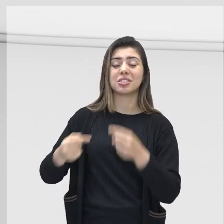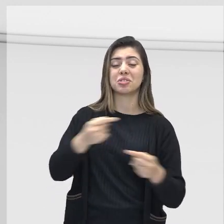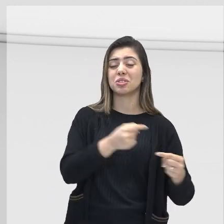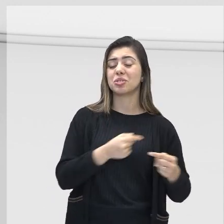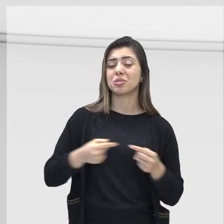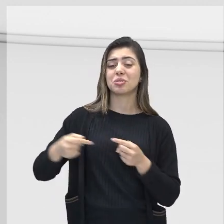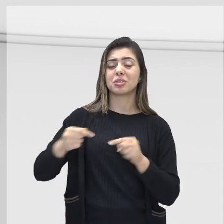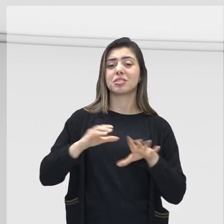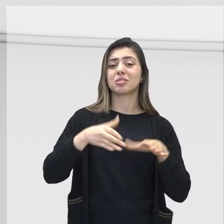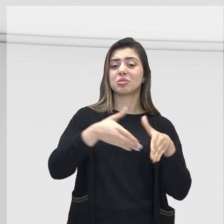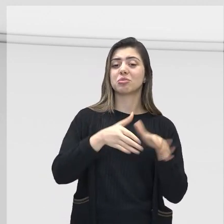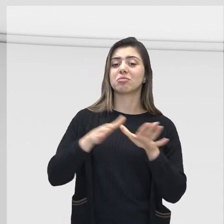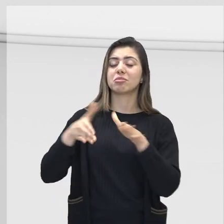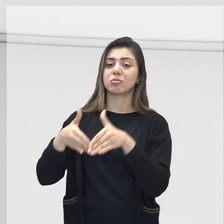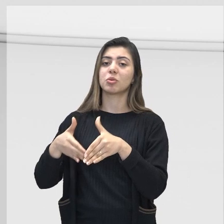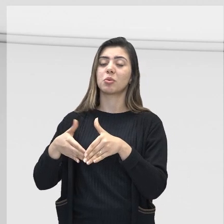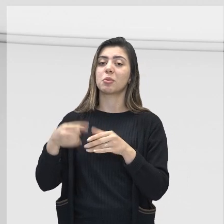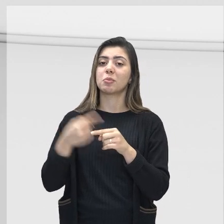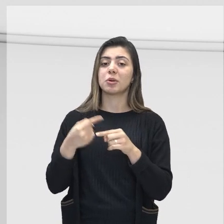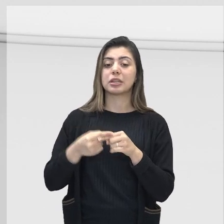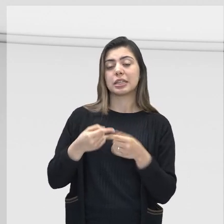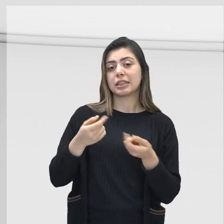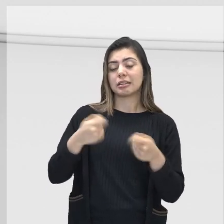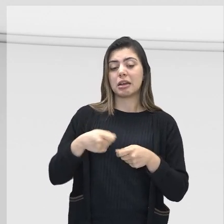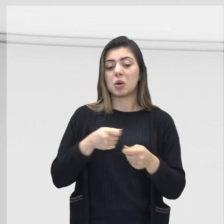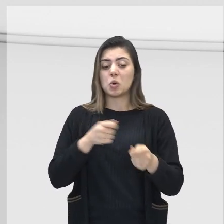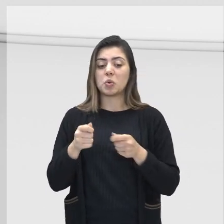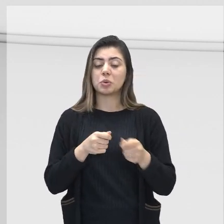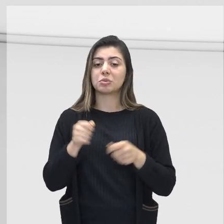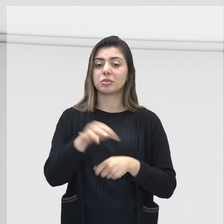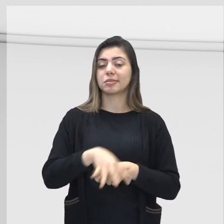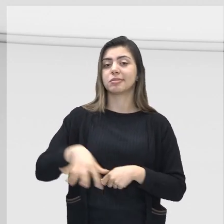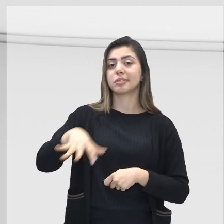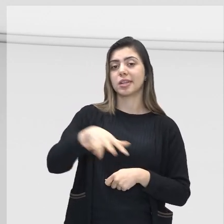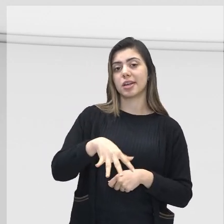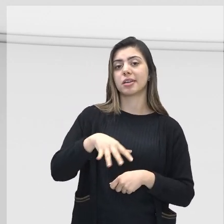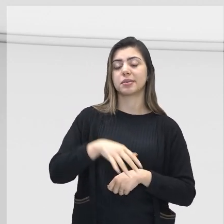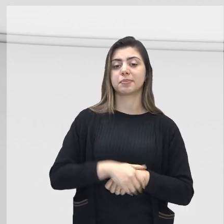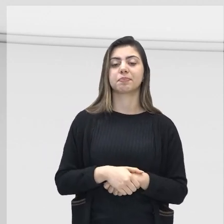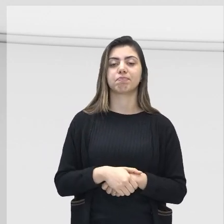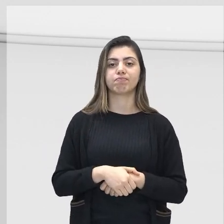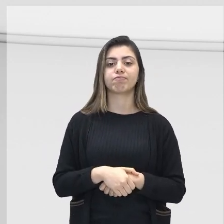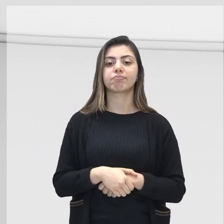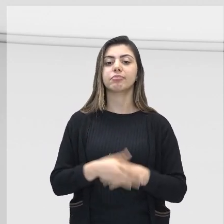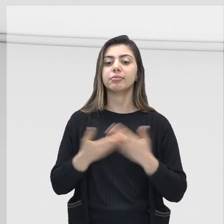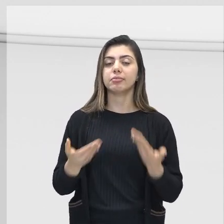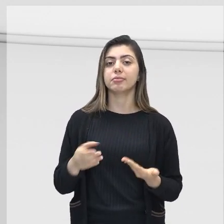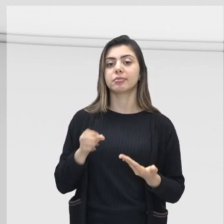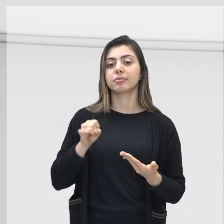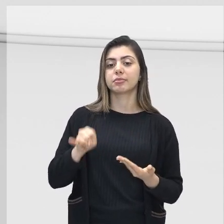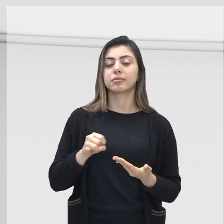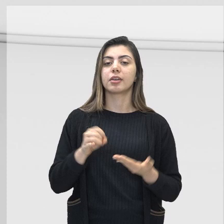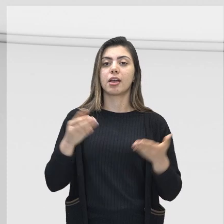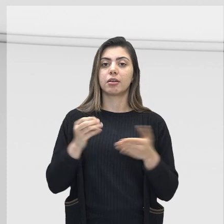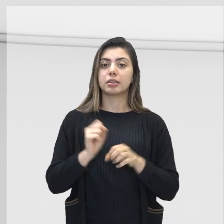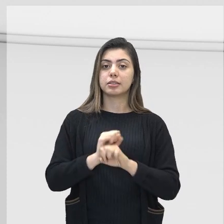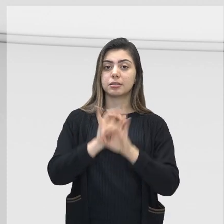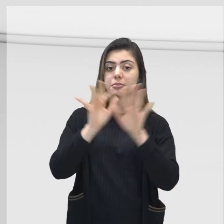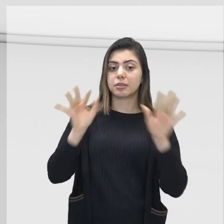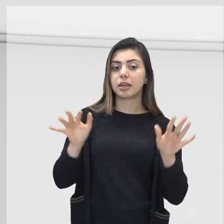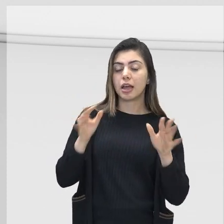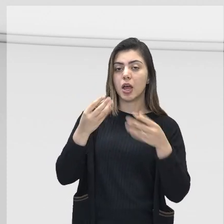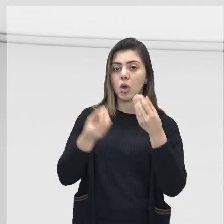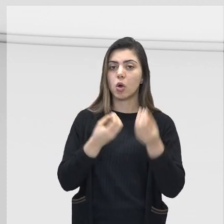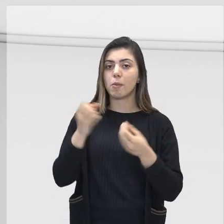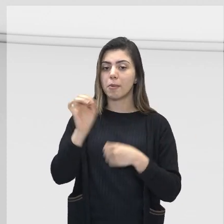em especial pelo controle desses territórios que passaram a ser independentes. Bem, caso não tenha ficado muito clara a visualização dos